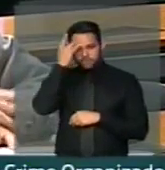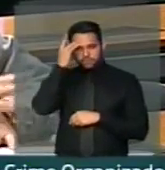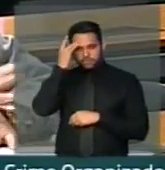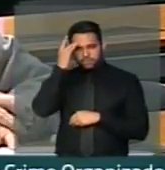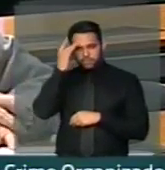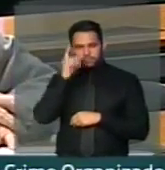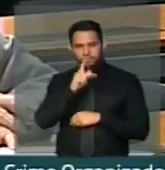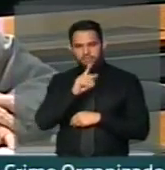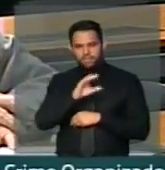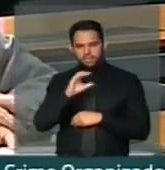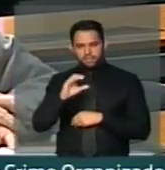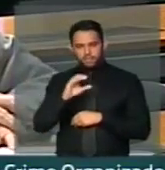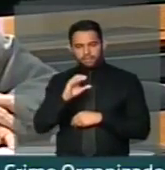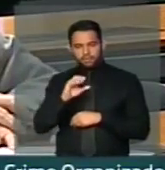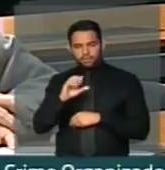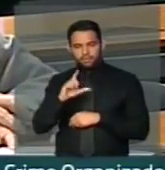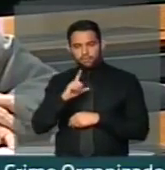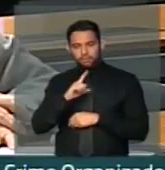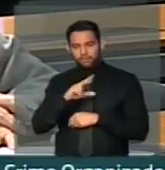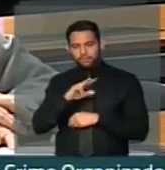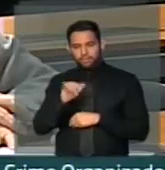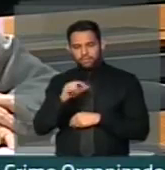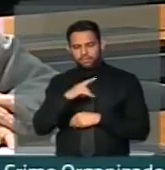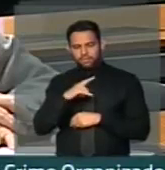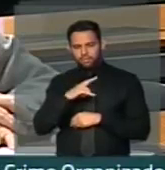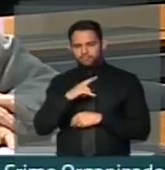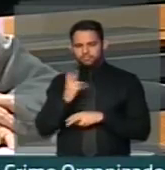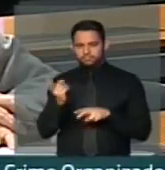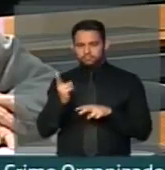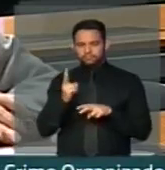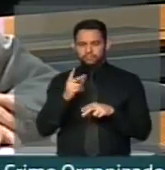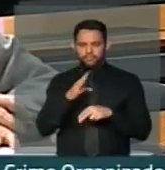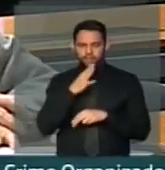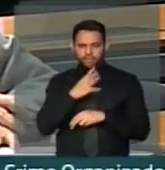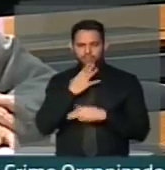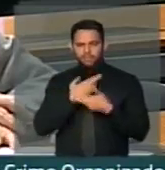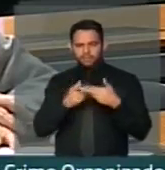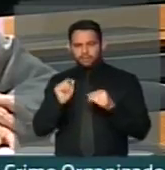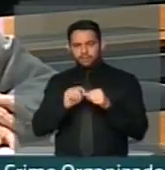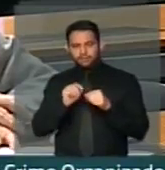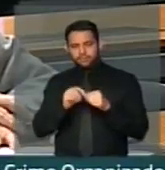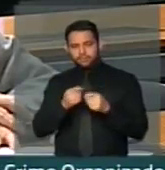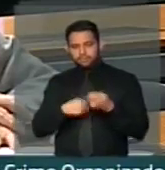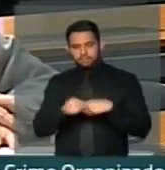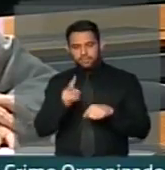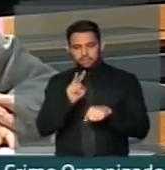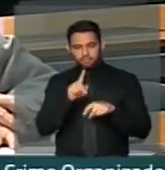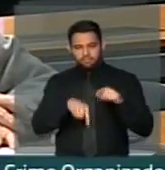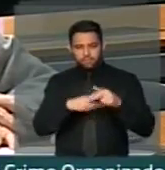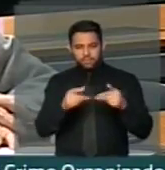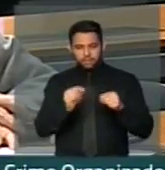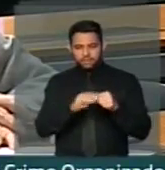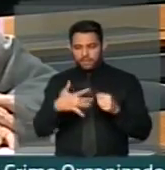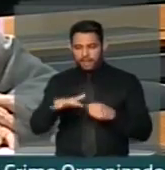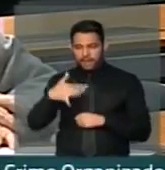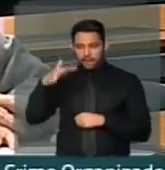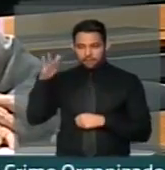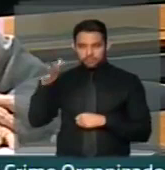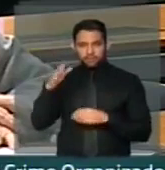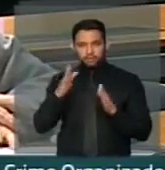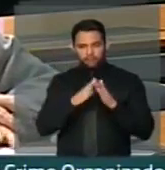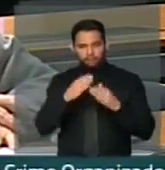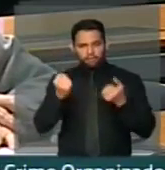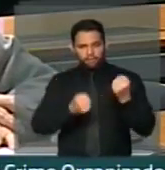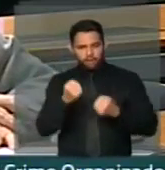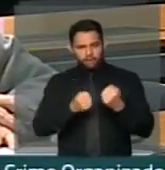quando são pegos aí afal final de contas esses bens que são patrimônios altíssimos já